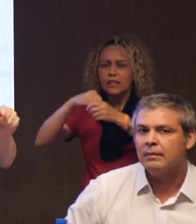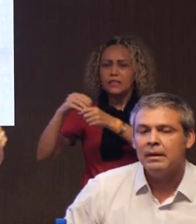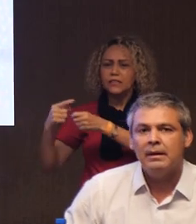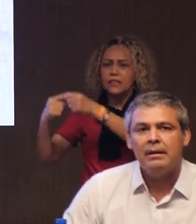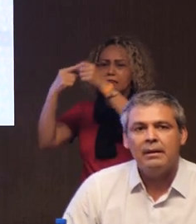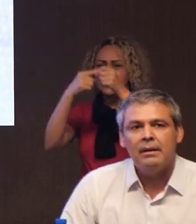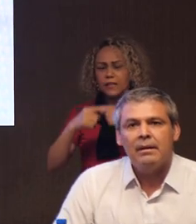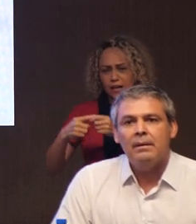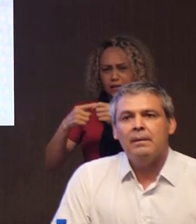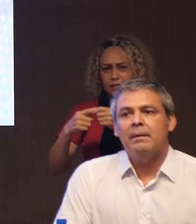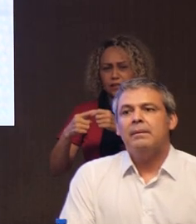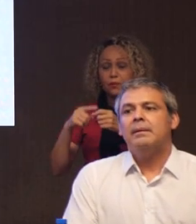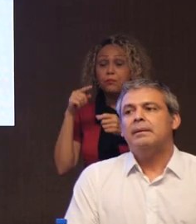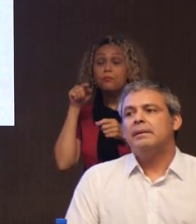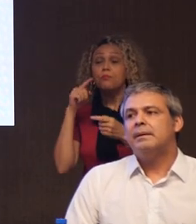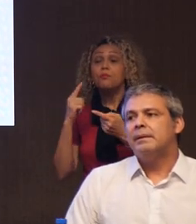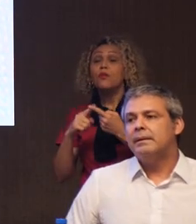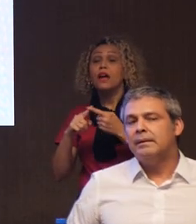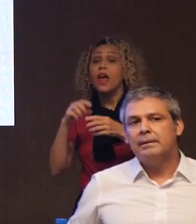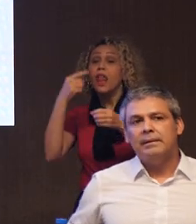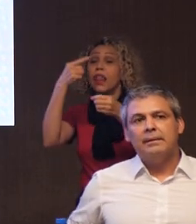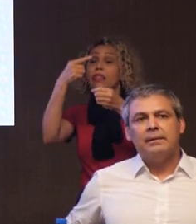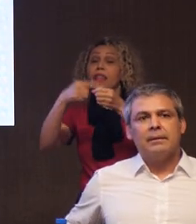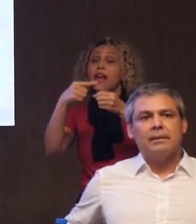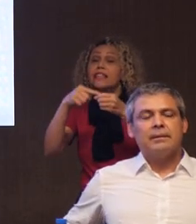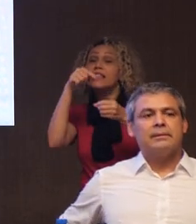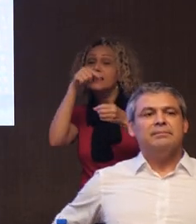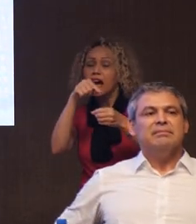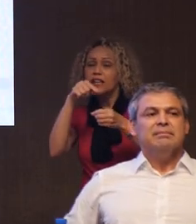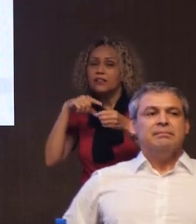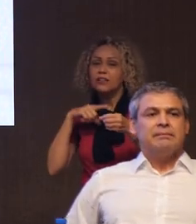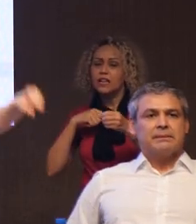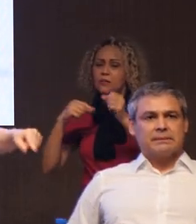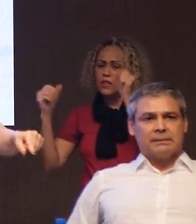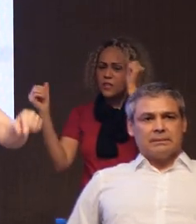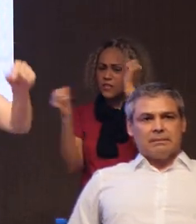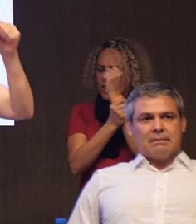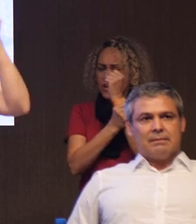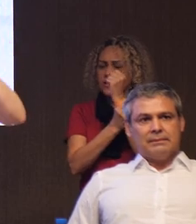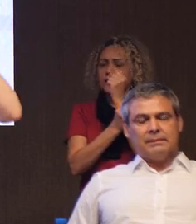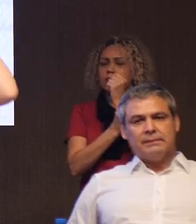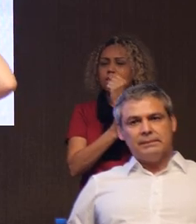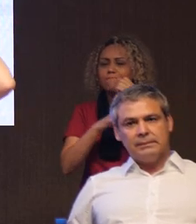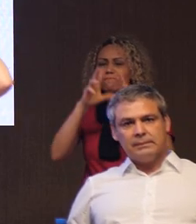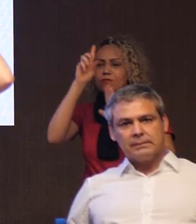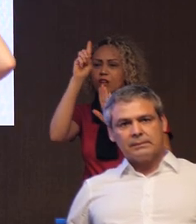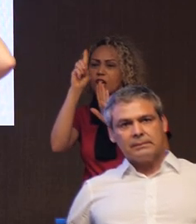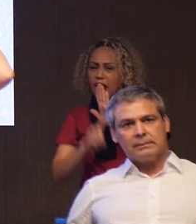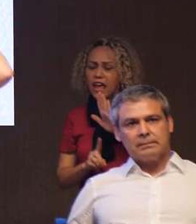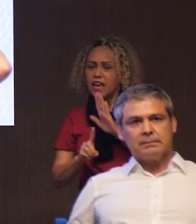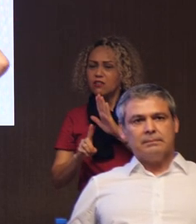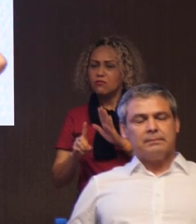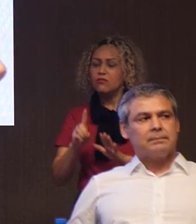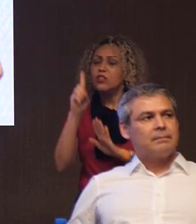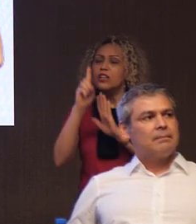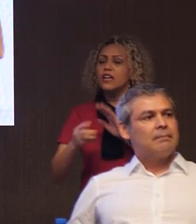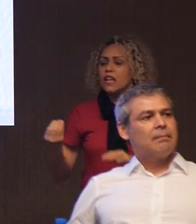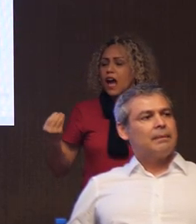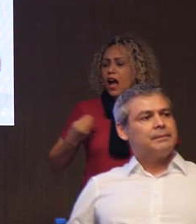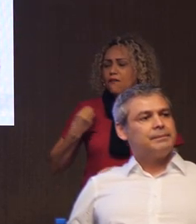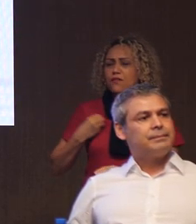onde a gente assegura o chamado direito à cidade, ao solo urbano, o direito a viver em uma